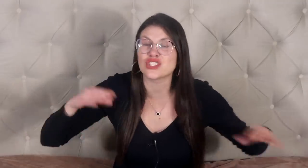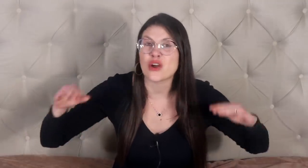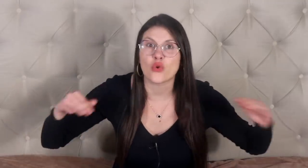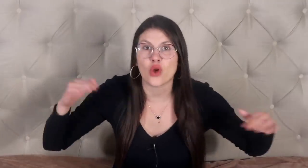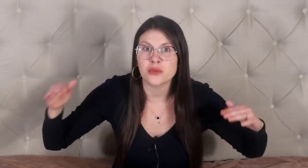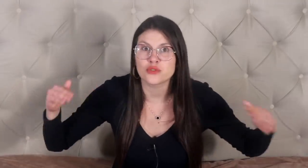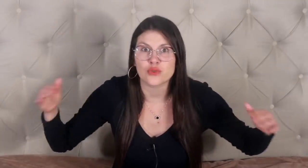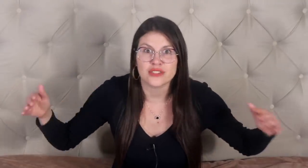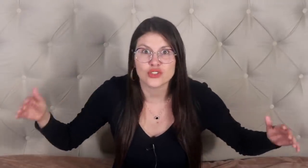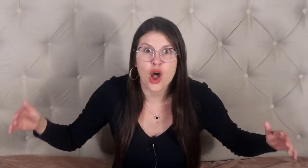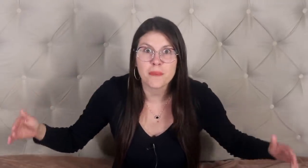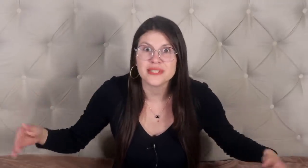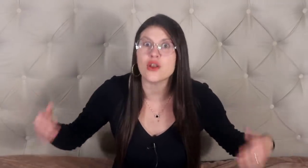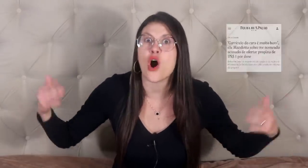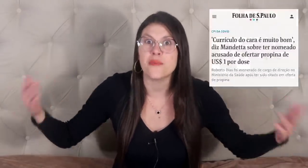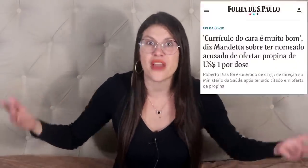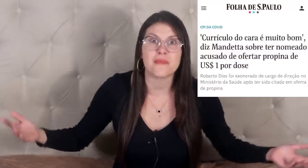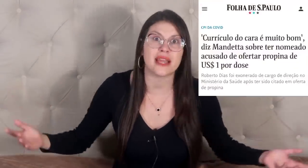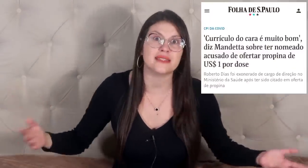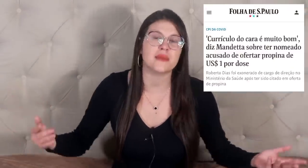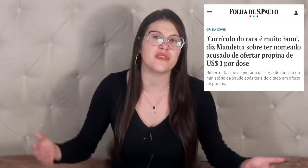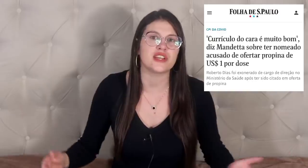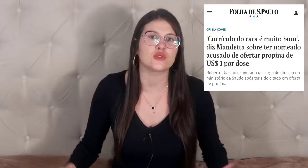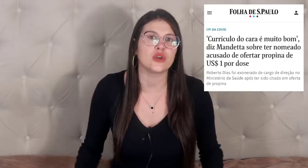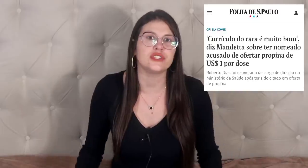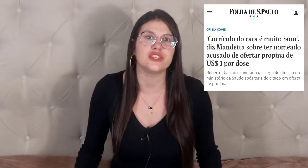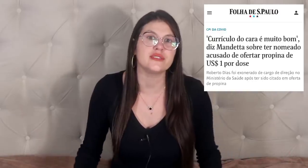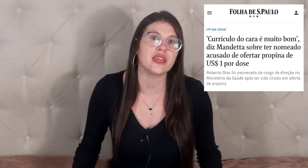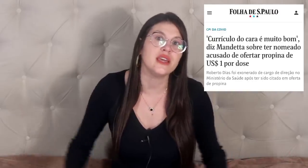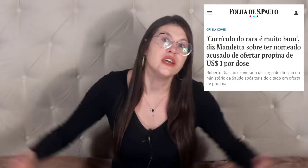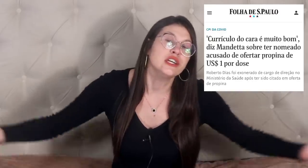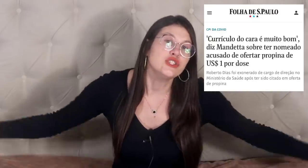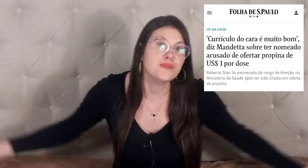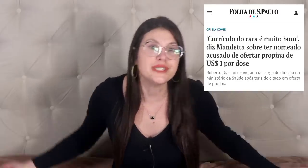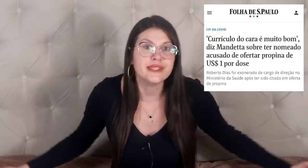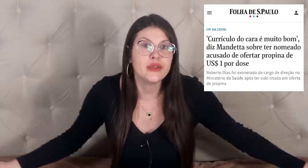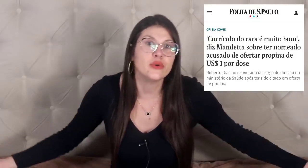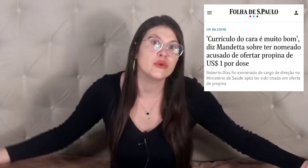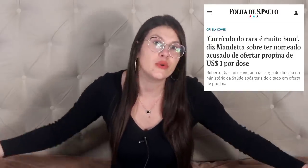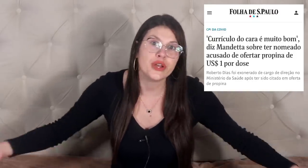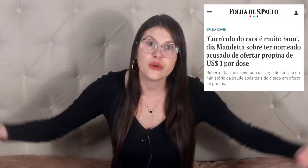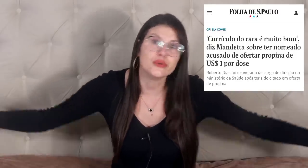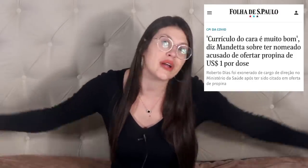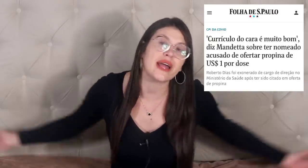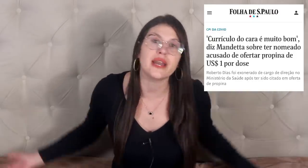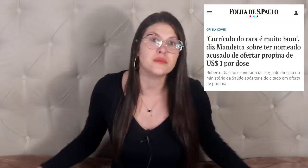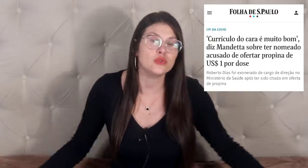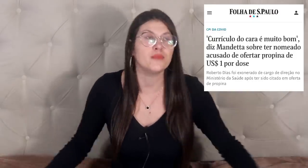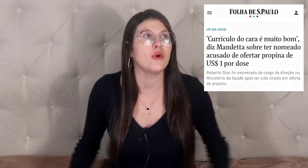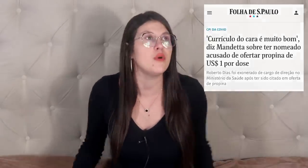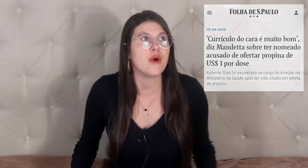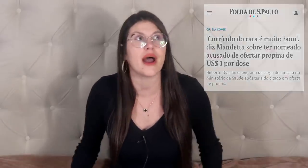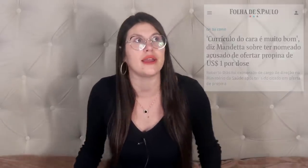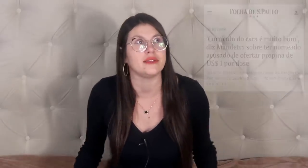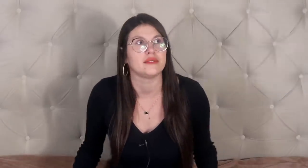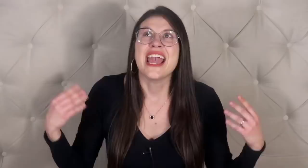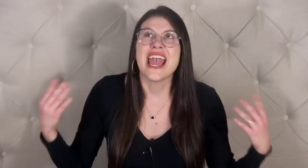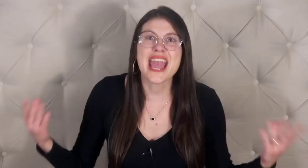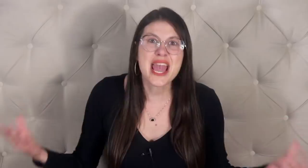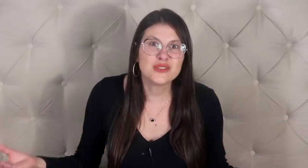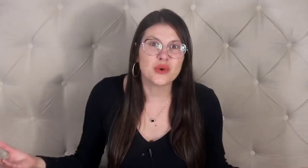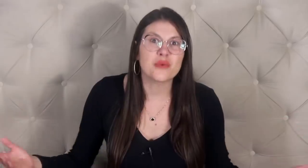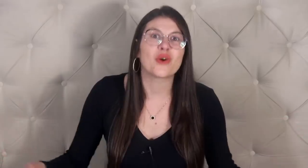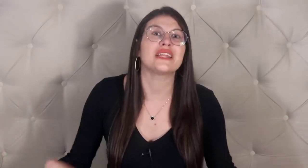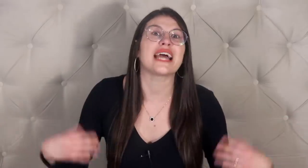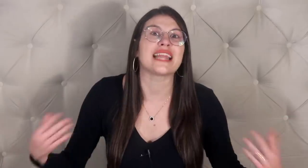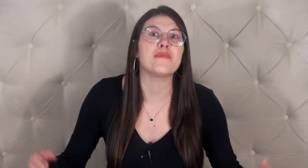que tava já com o nome nos Trend Topics, obviamente se manifestou e disse que, tipo assim, o currículo do cara era muito bom, uai.